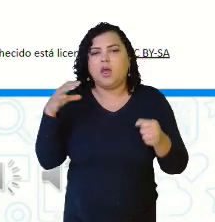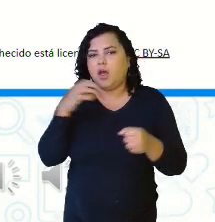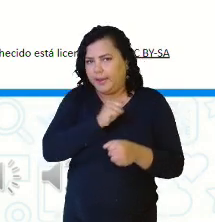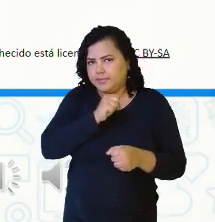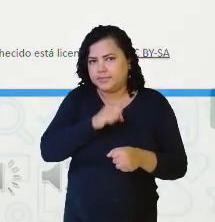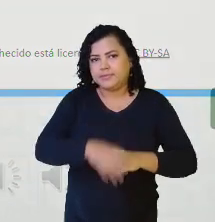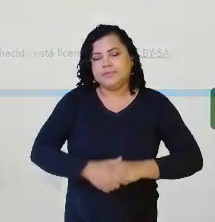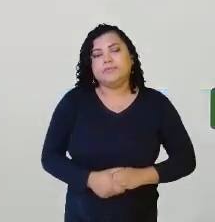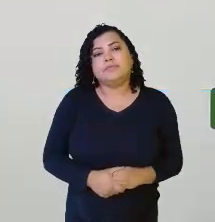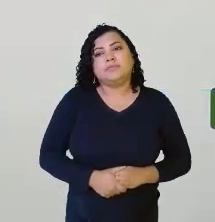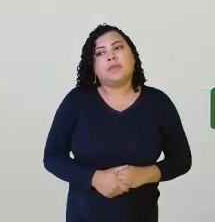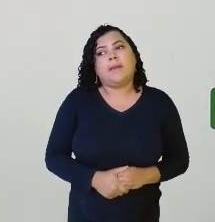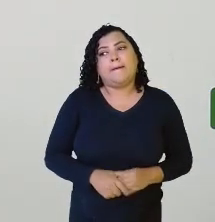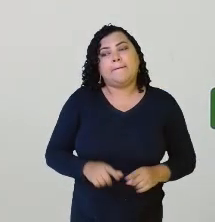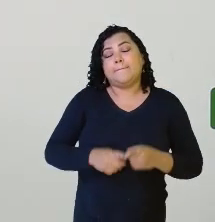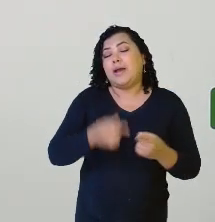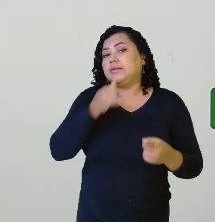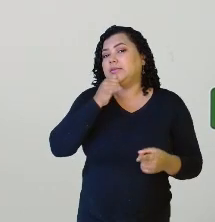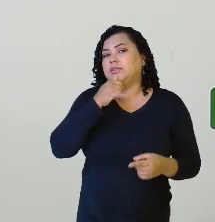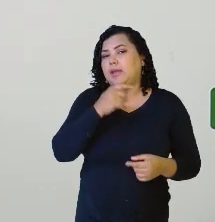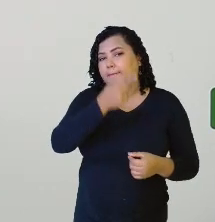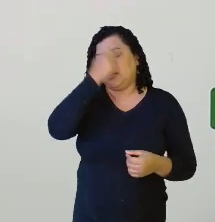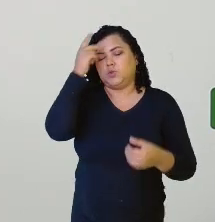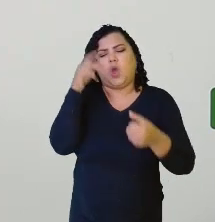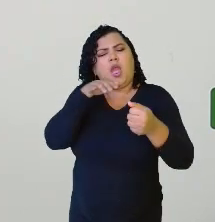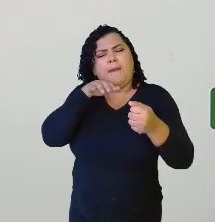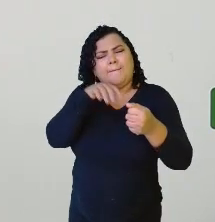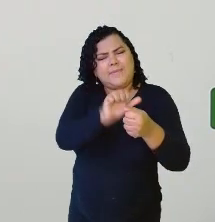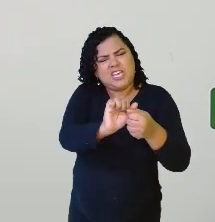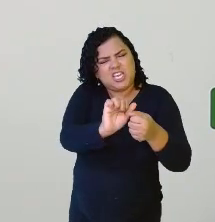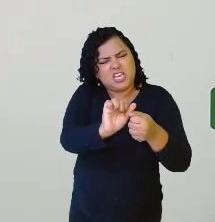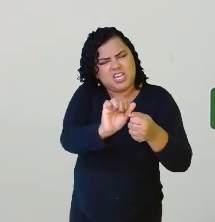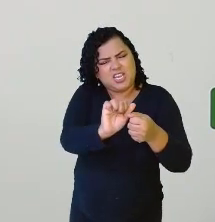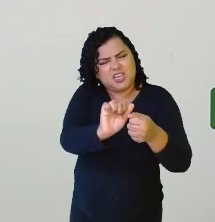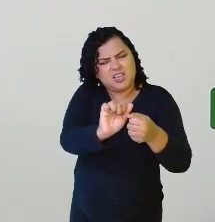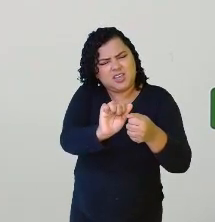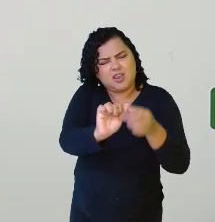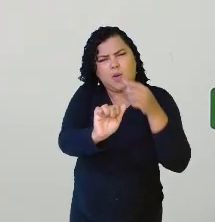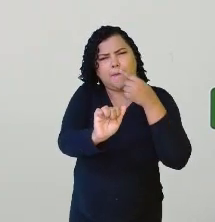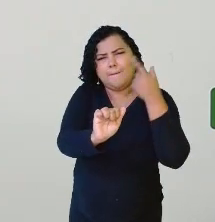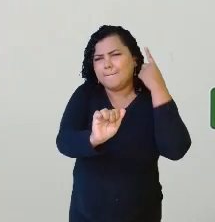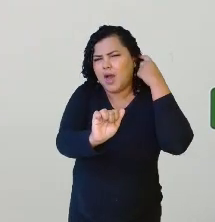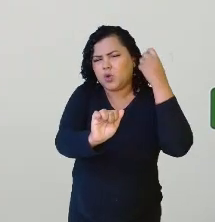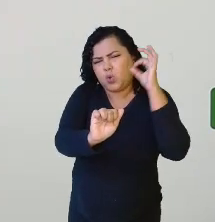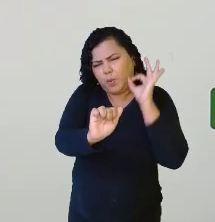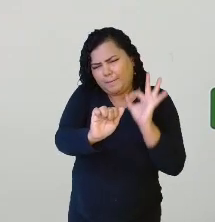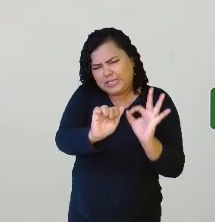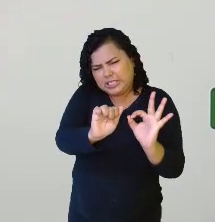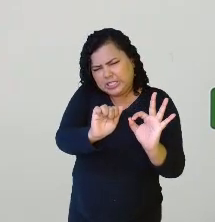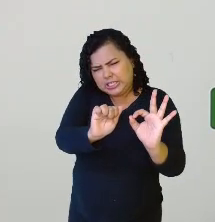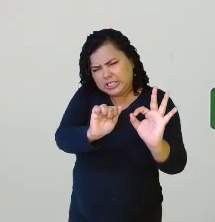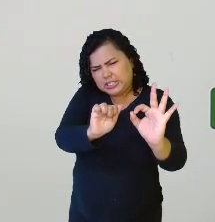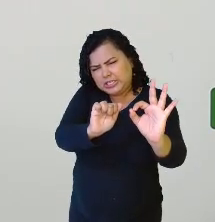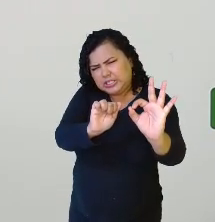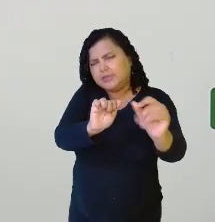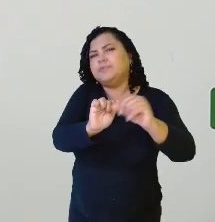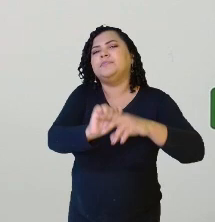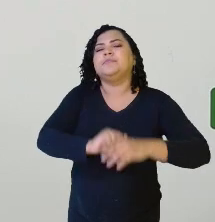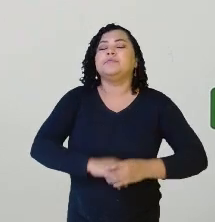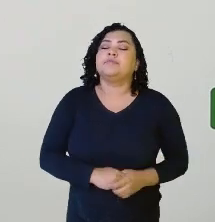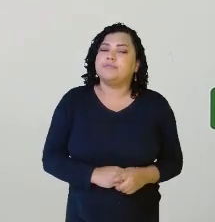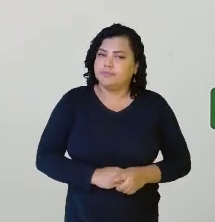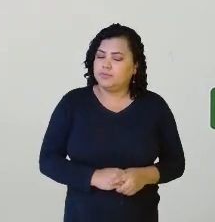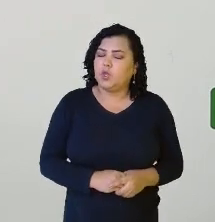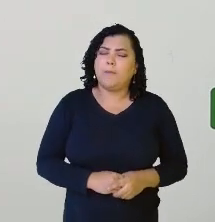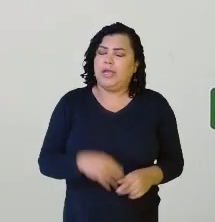ali. Agora, se você aperta você continua segurando ali, ele vai fazer um som de longa duração, né? Mas